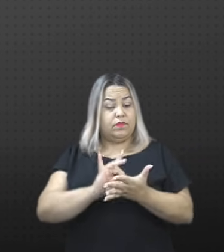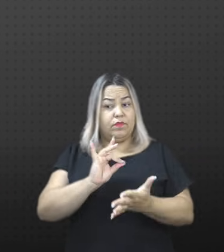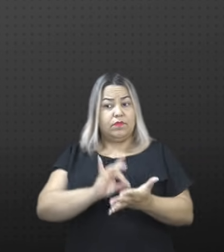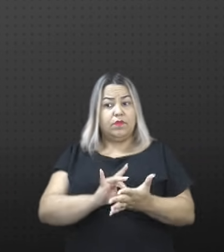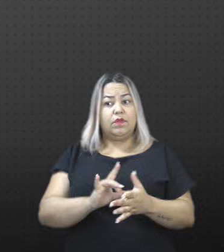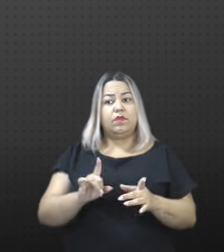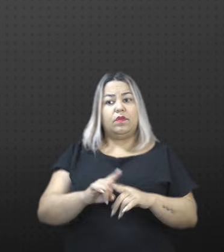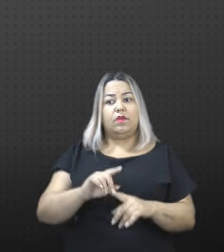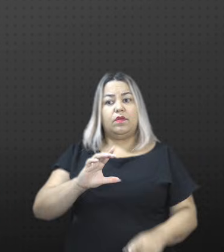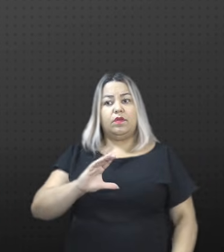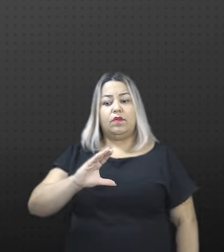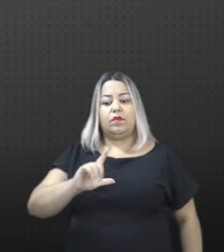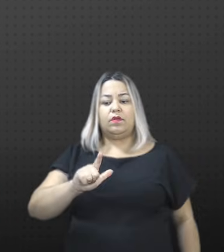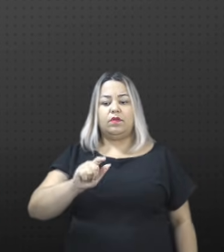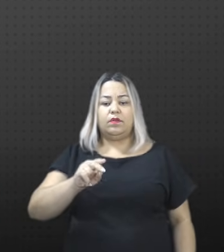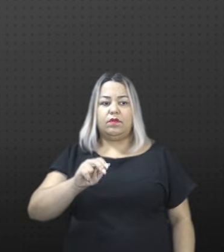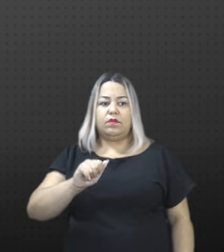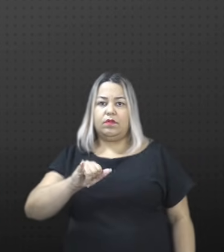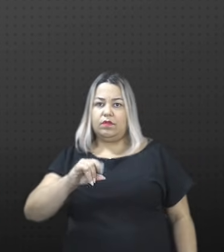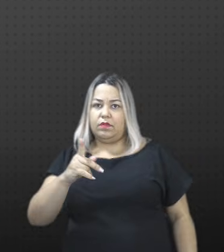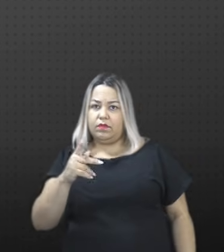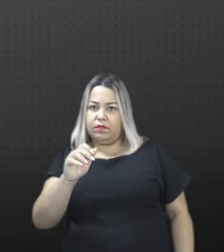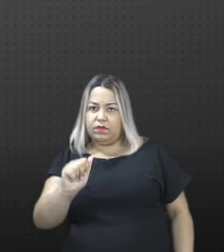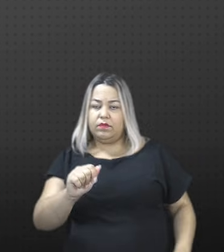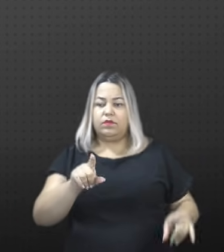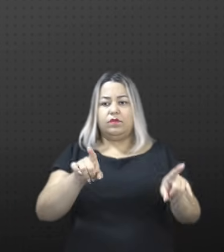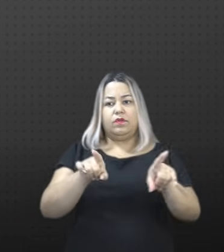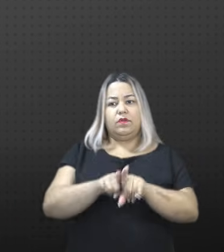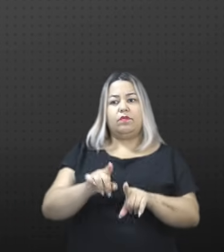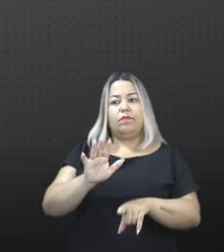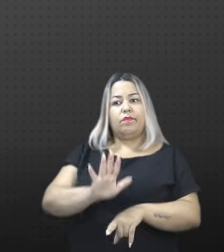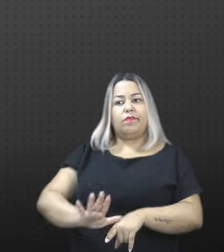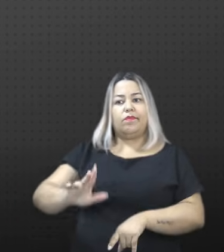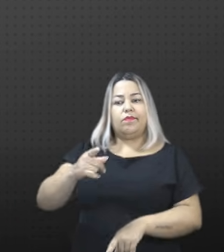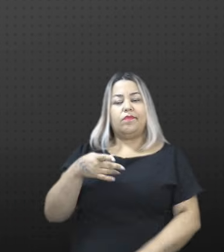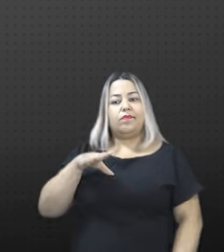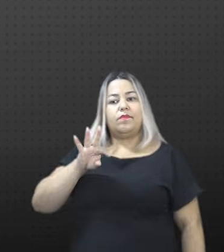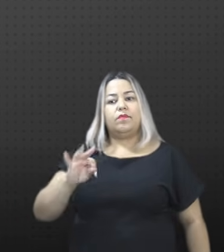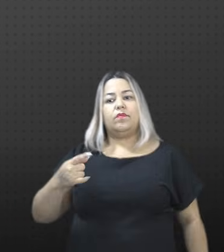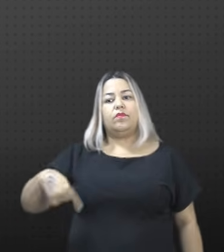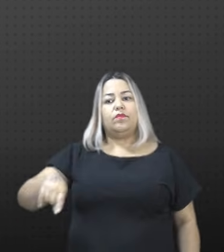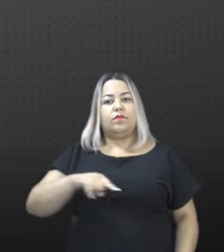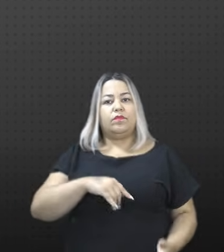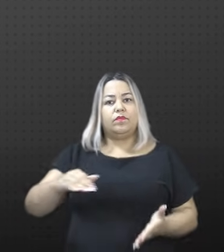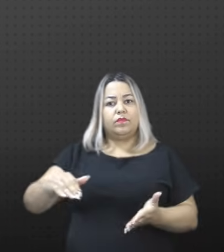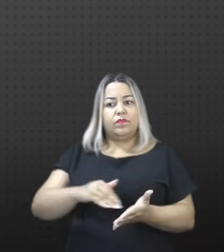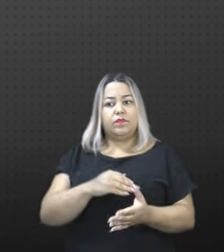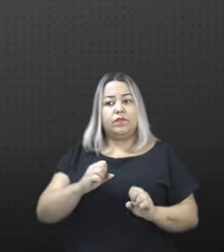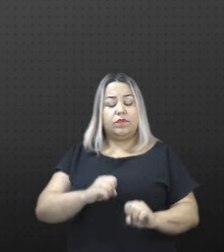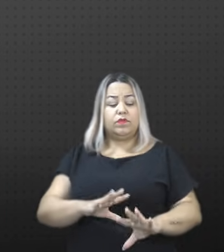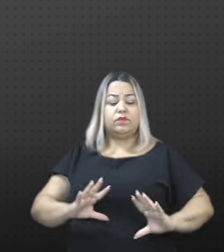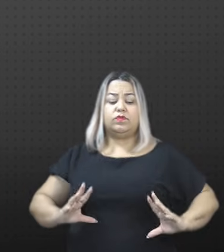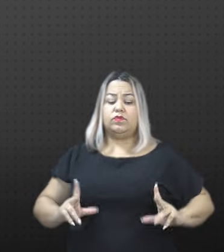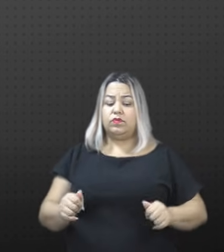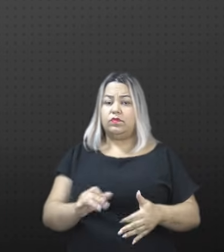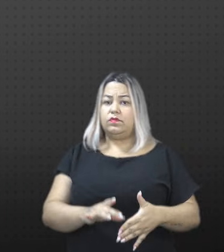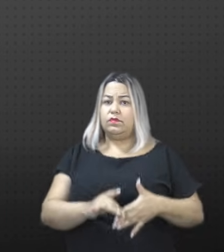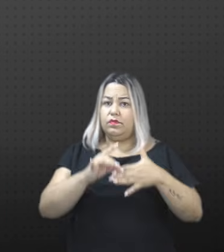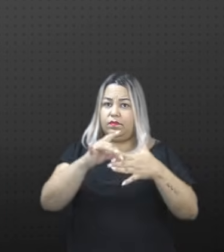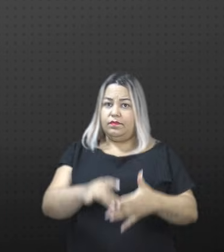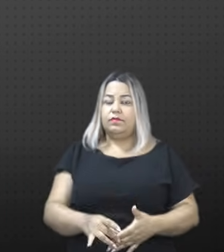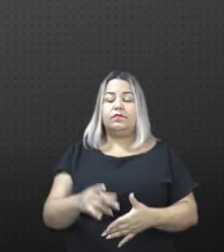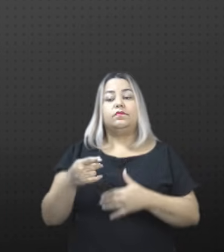da Claudinha, nossa integrante da executiva nacional do PT, nosso secretário de Educação, agradecer todas as lideranças que